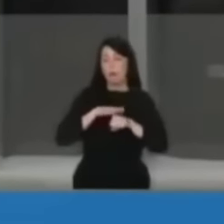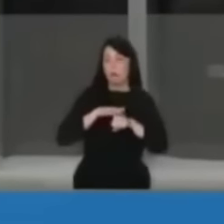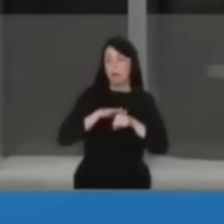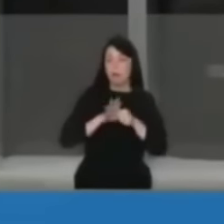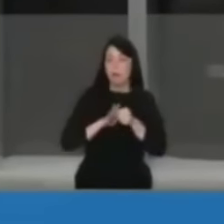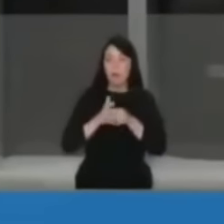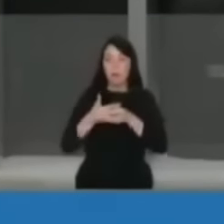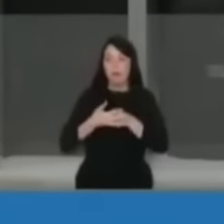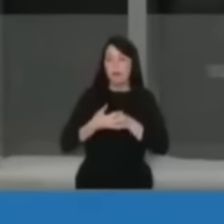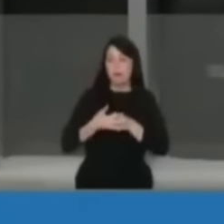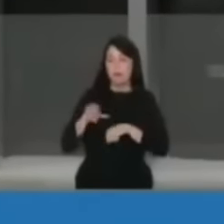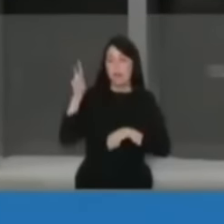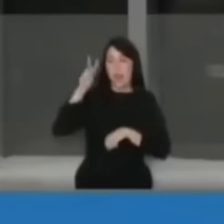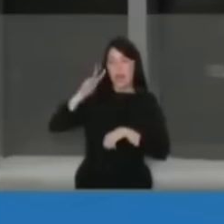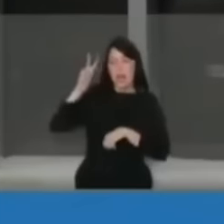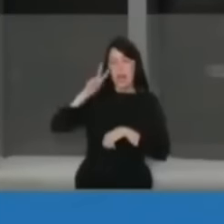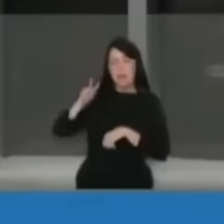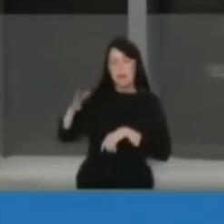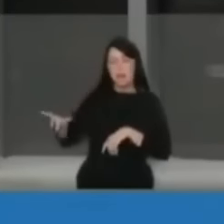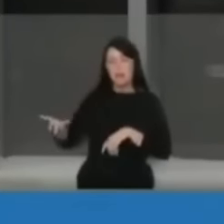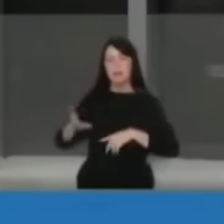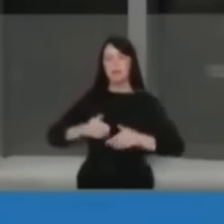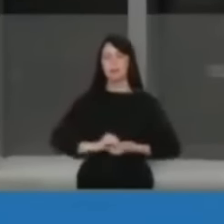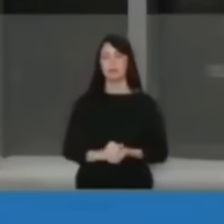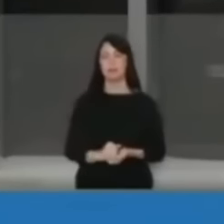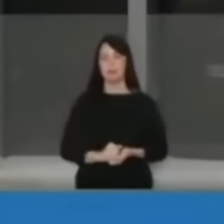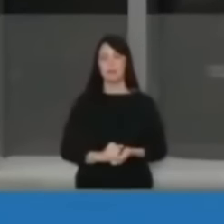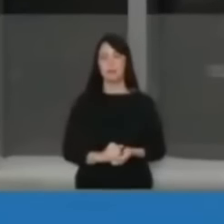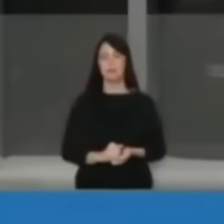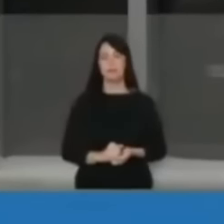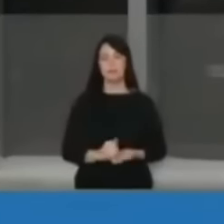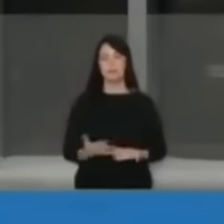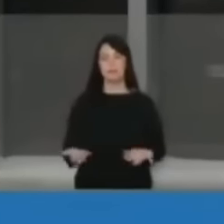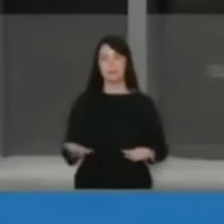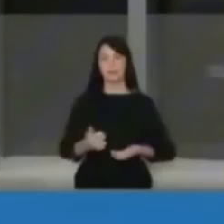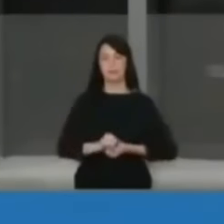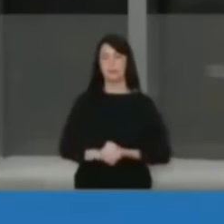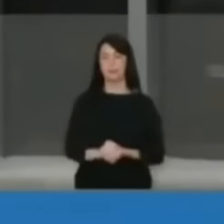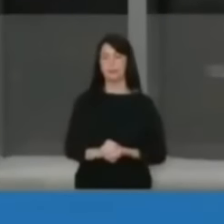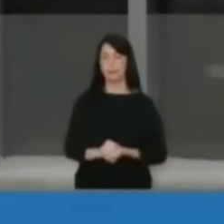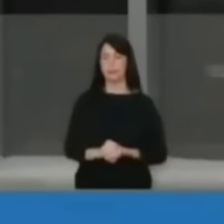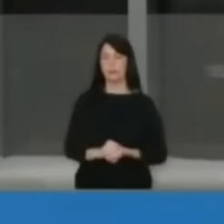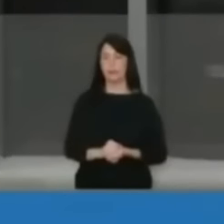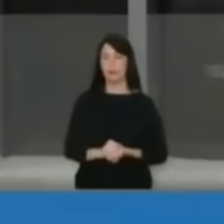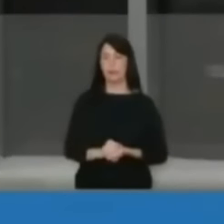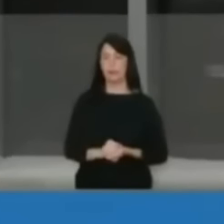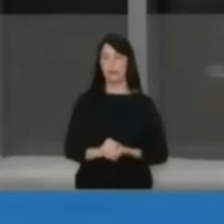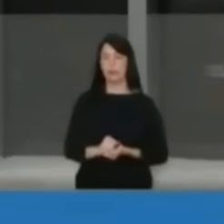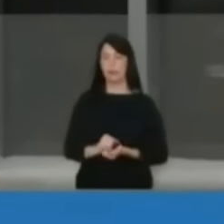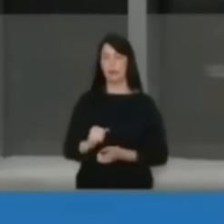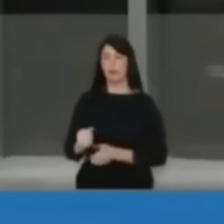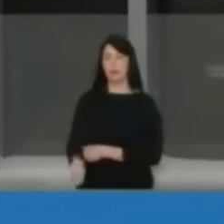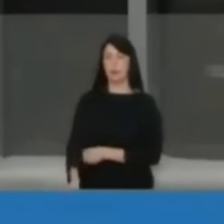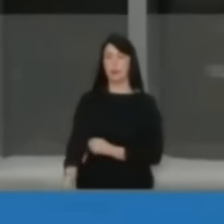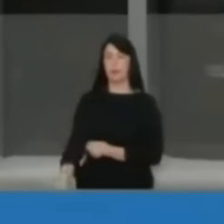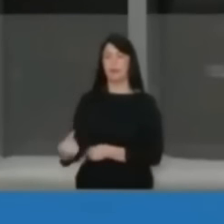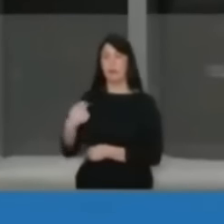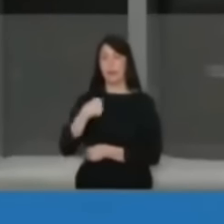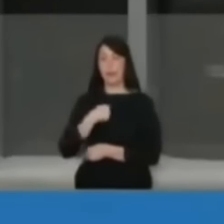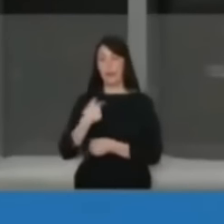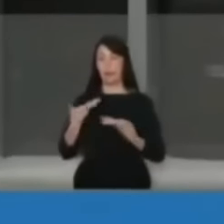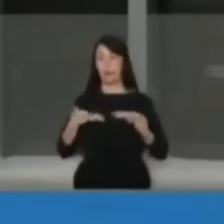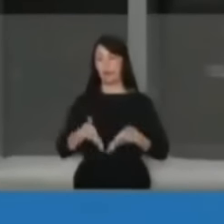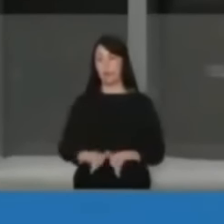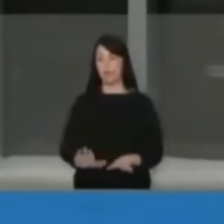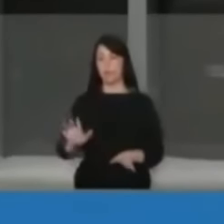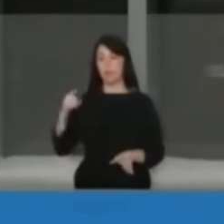Lembre-se, foi assim que Jair Bolsonaro tratou a tragédia da Covid e a tragédia na Bahia das chuvas. Eu sou mineiro, presidente, peço a